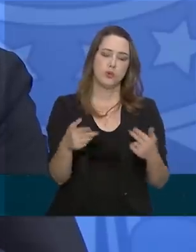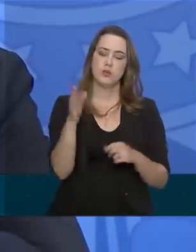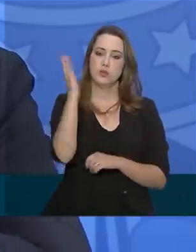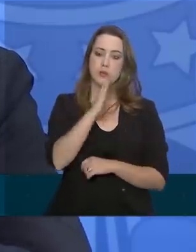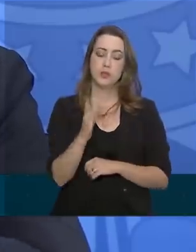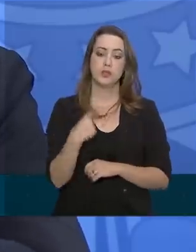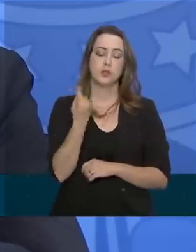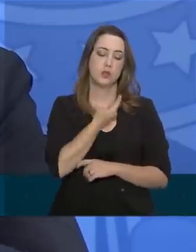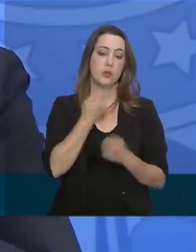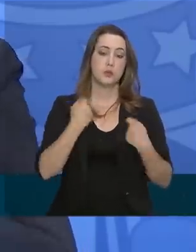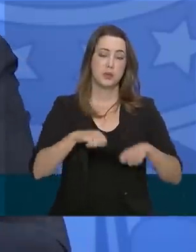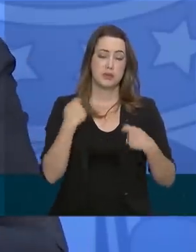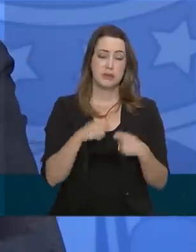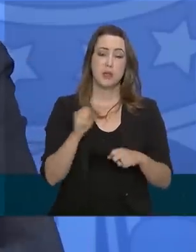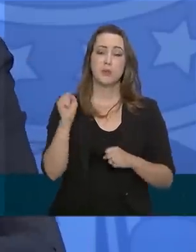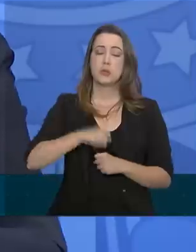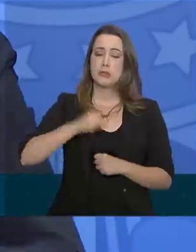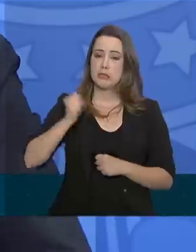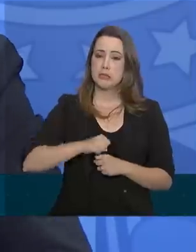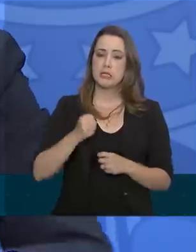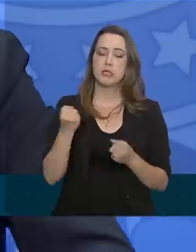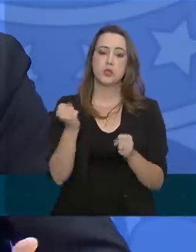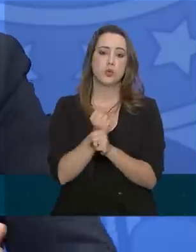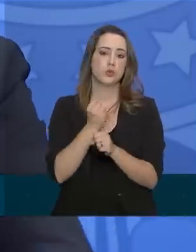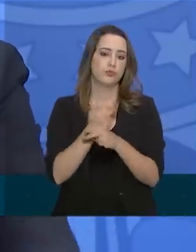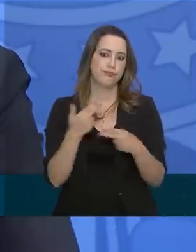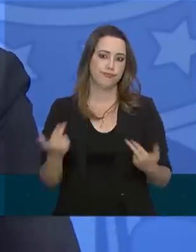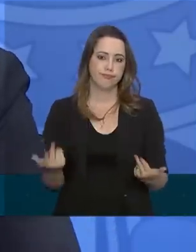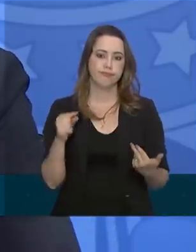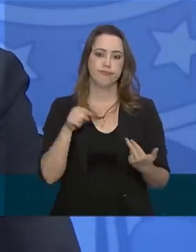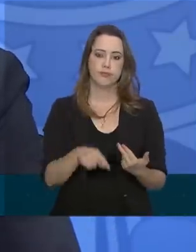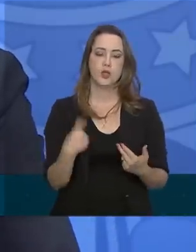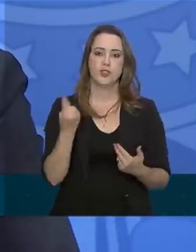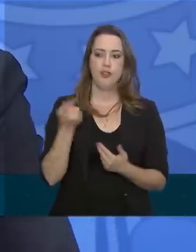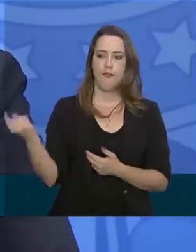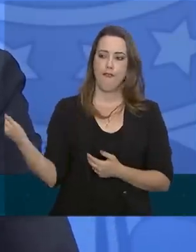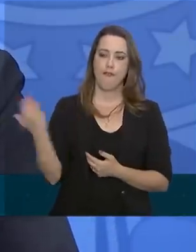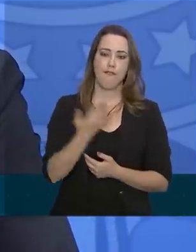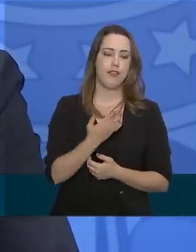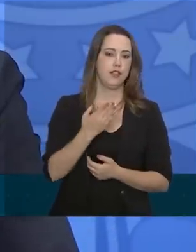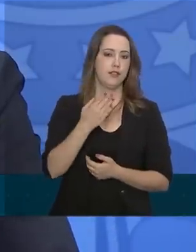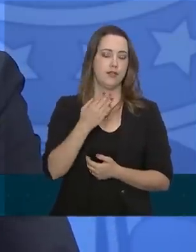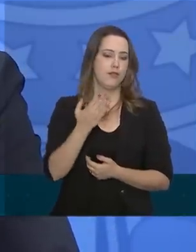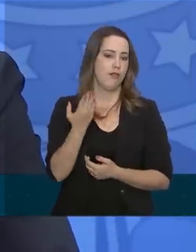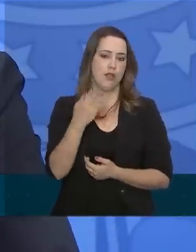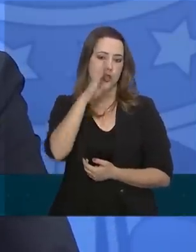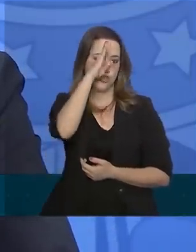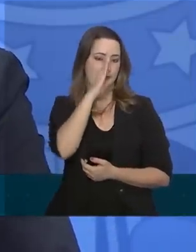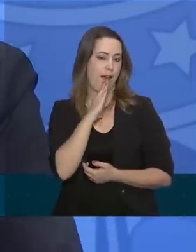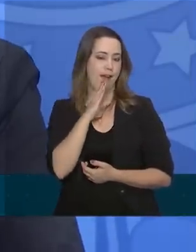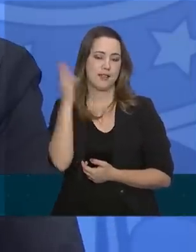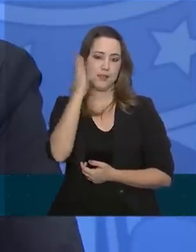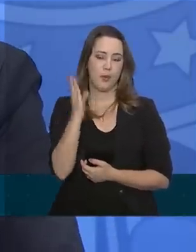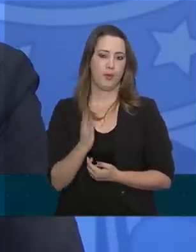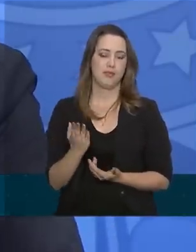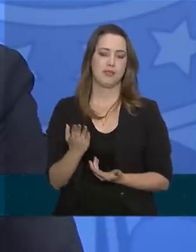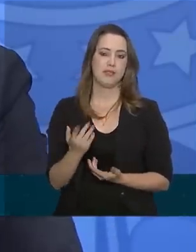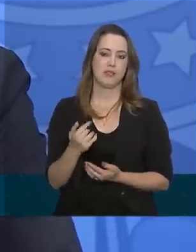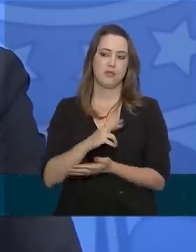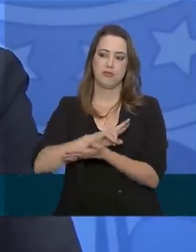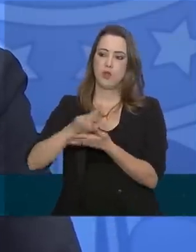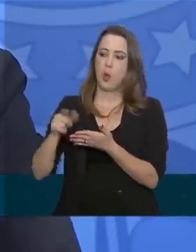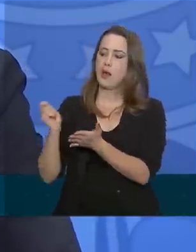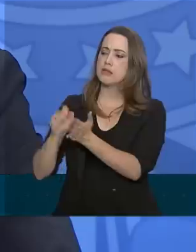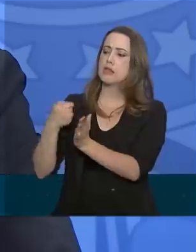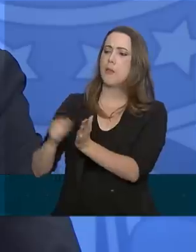carecemos de infraestrutura isso tá vindo de graça pra nós aqui sem custo nenhum por parte do brasil com monte